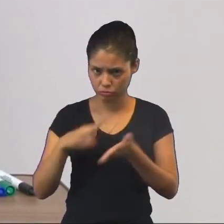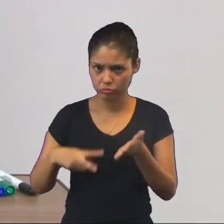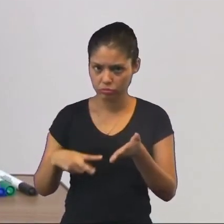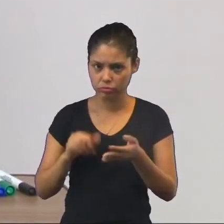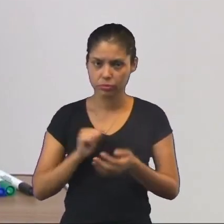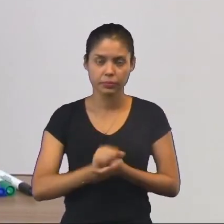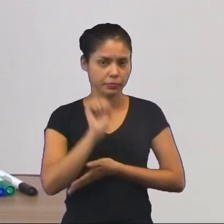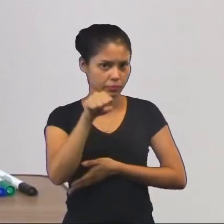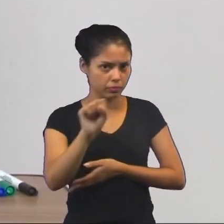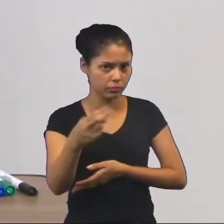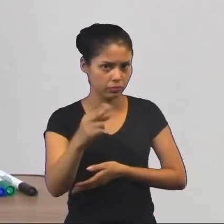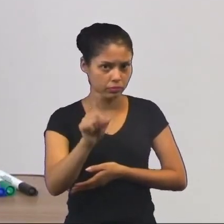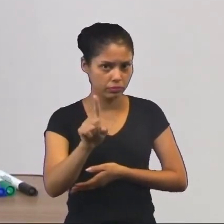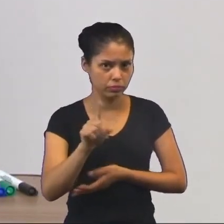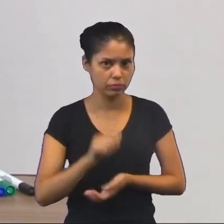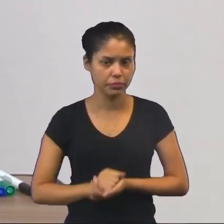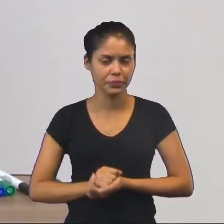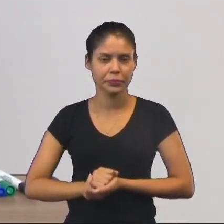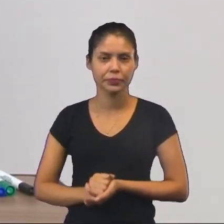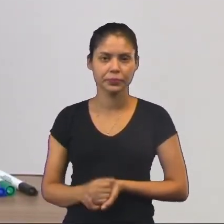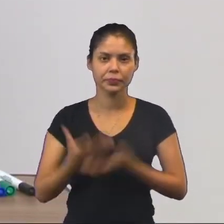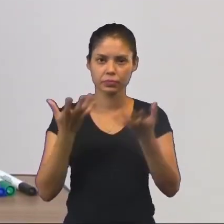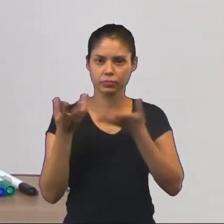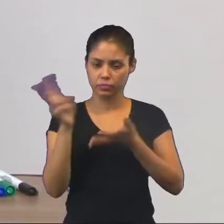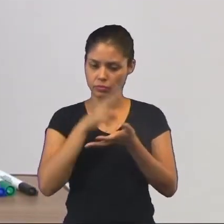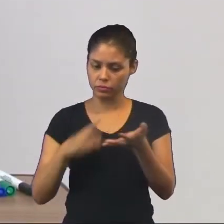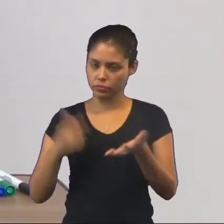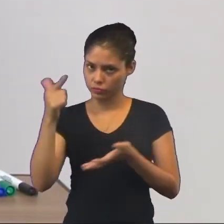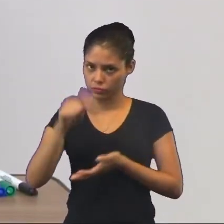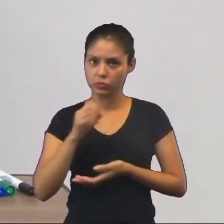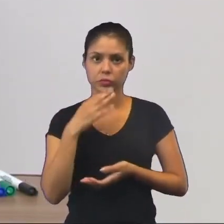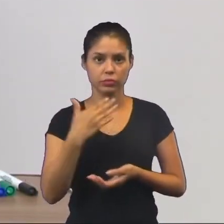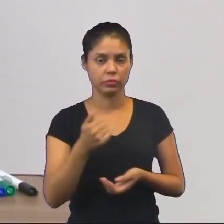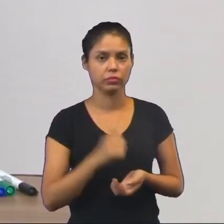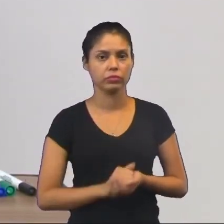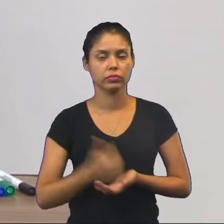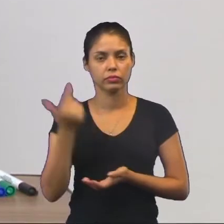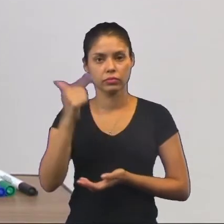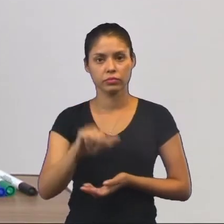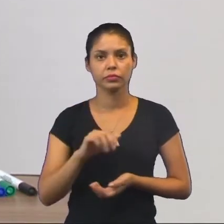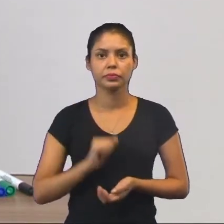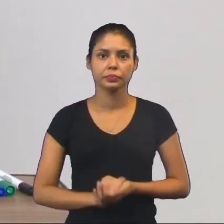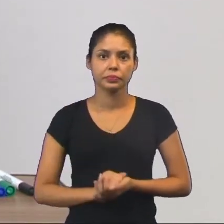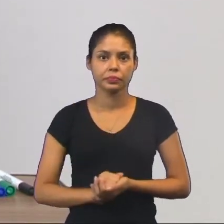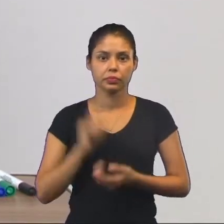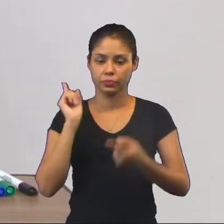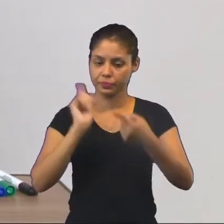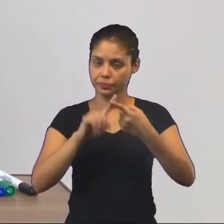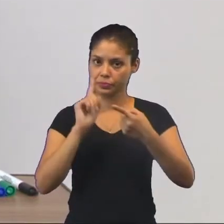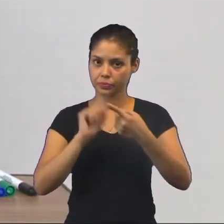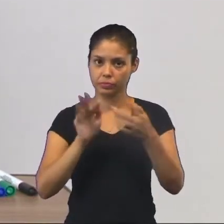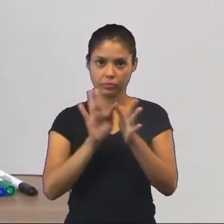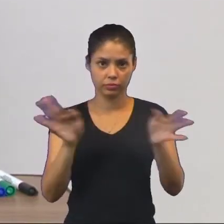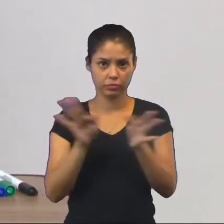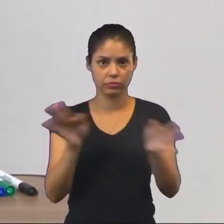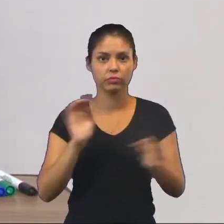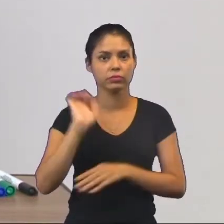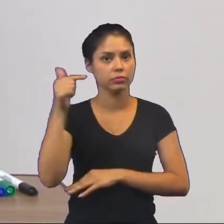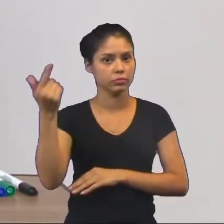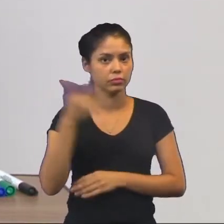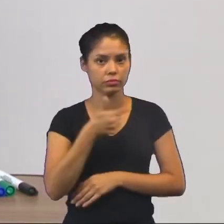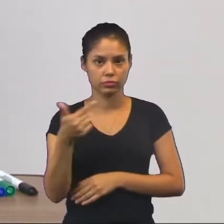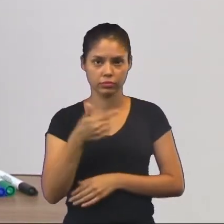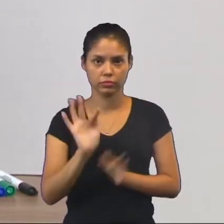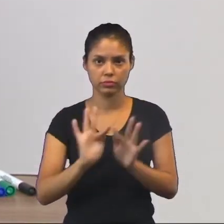leitura? Sim ou não? Querem que eu leia de novo? Tudo bem, vou ler novamente. A primeira frase e depois